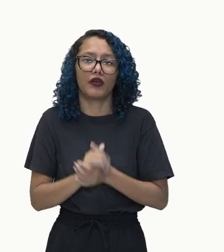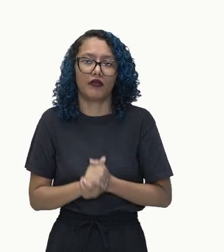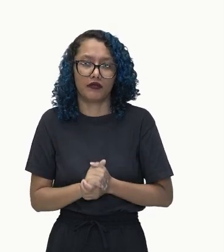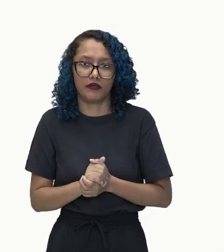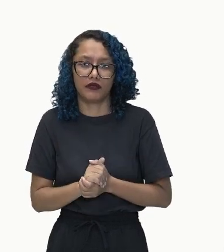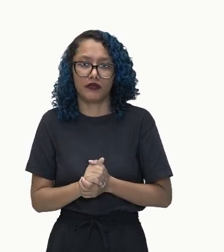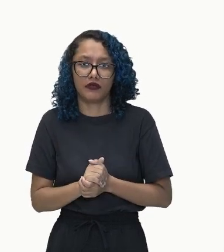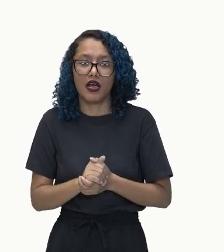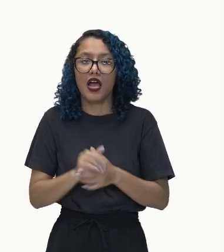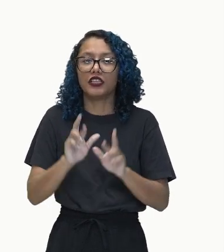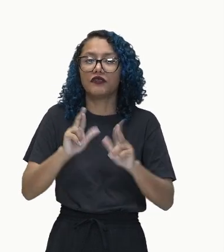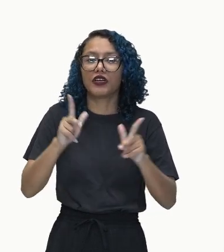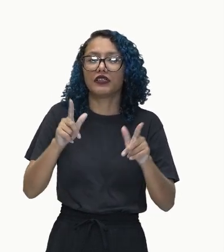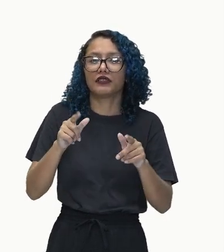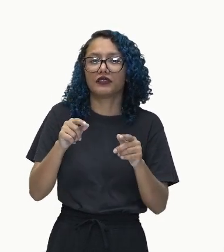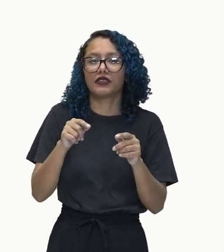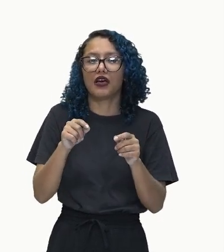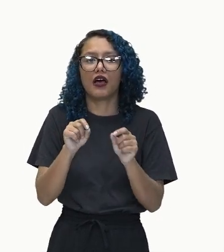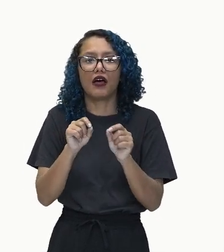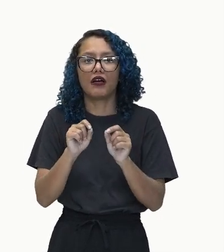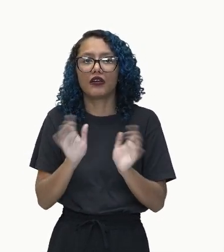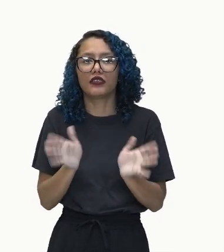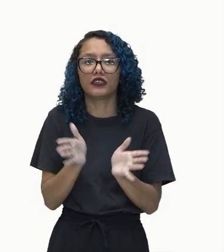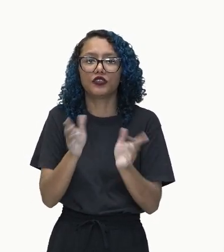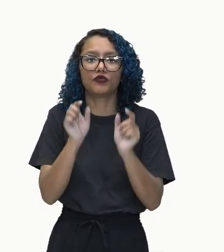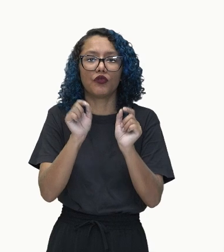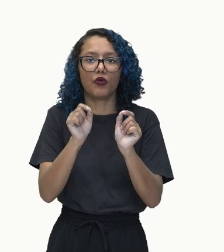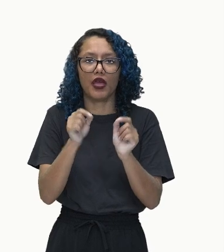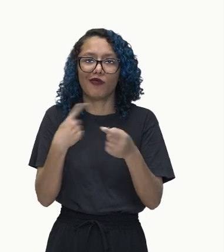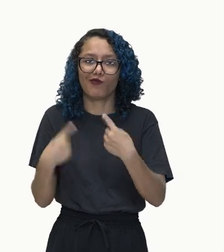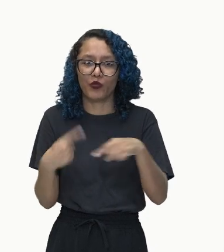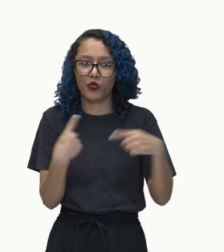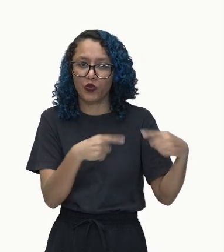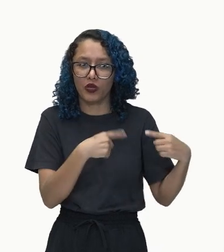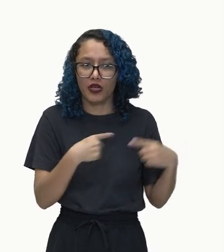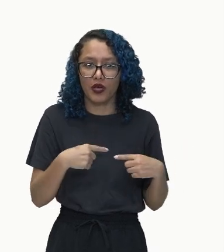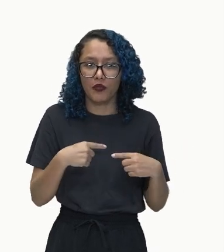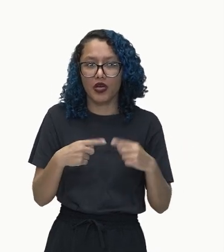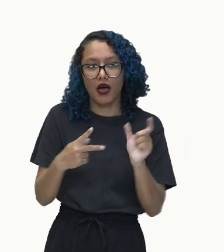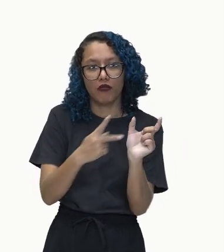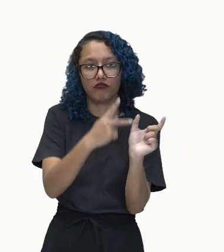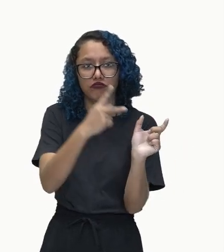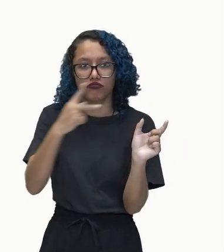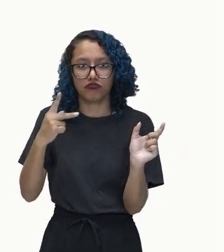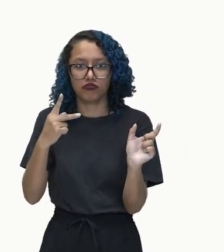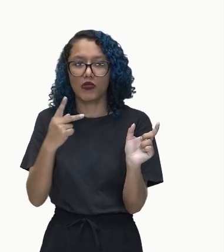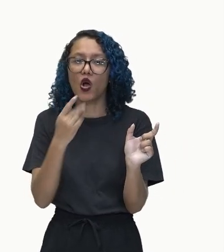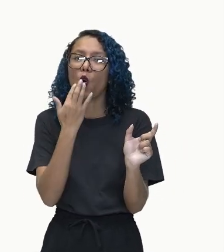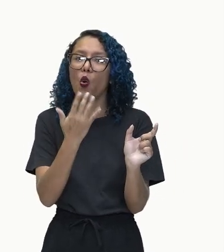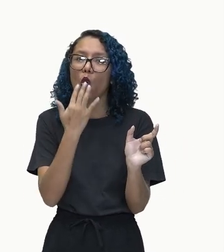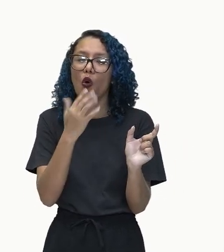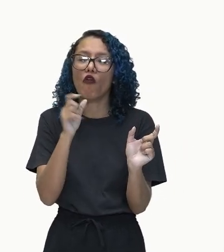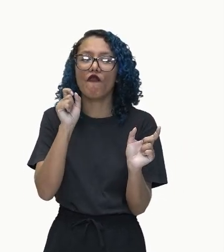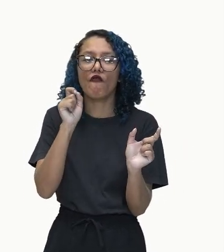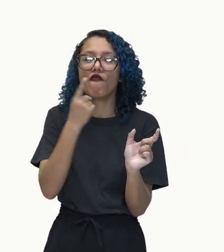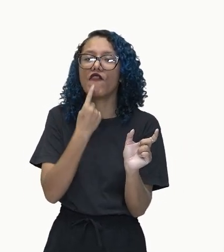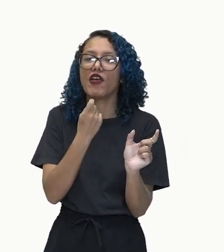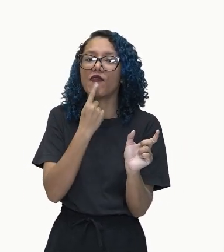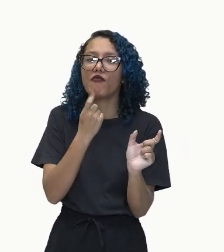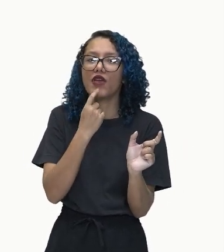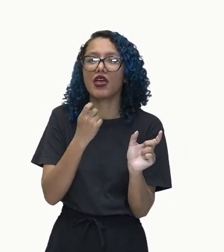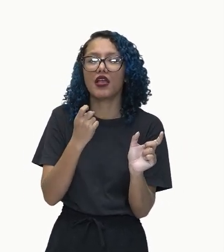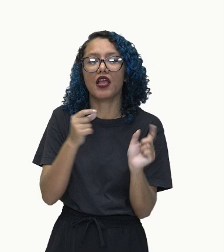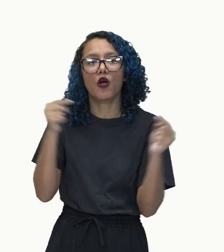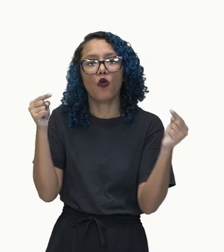causou polêmica, predicado. Esse é o predicado do nosso sujeito. Tudo que se fala a respeito da